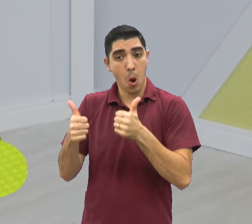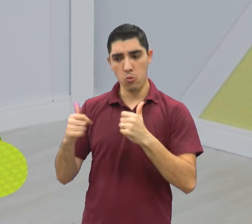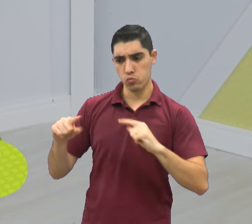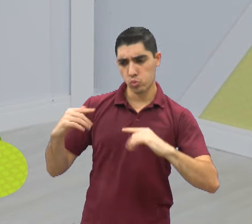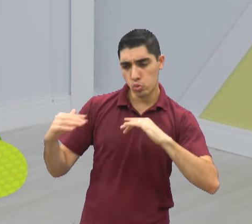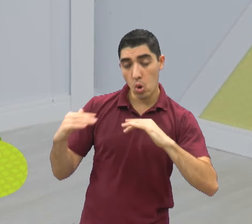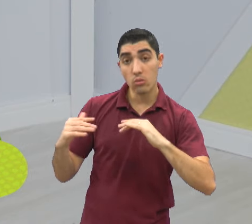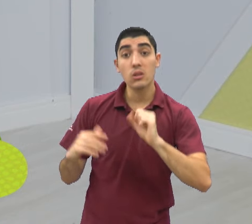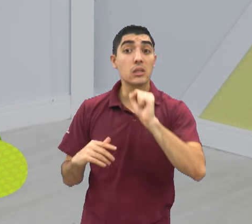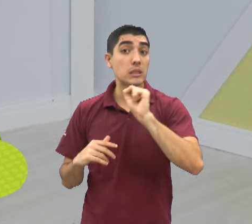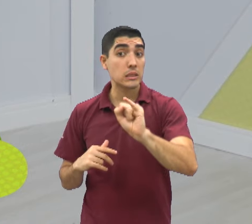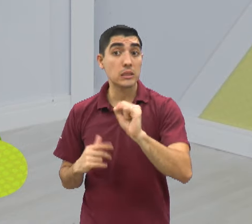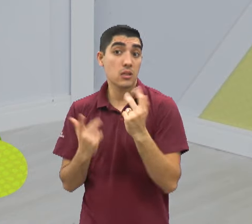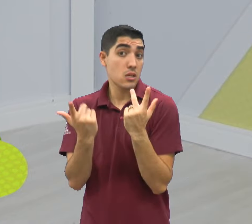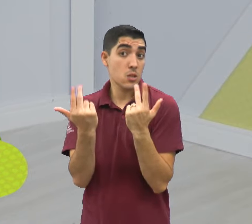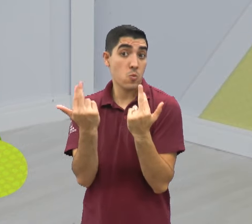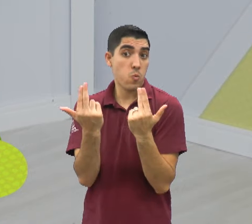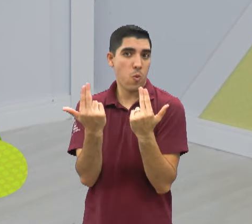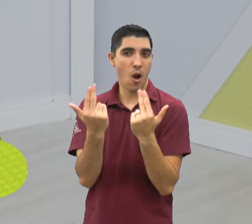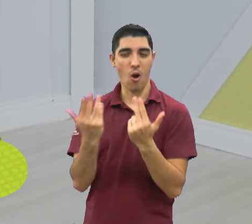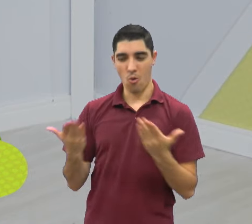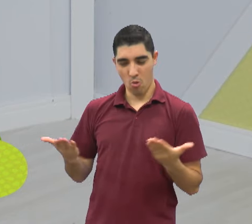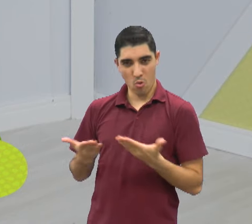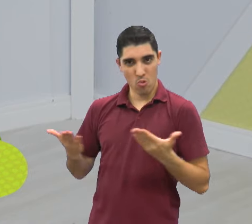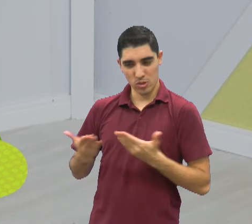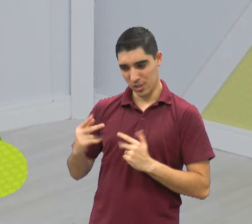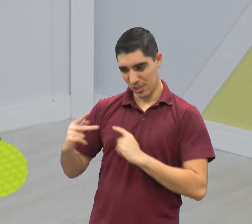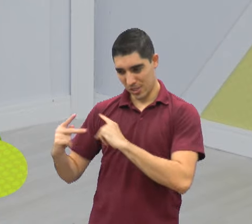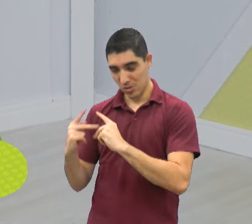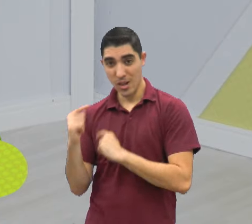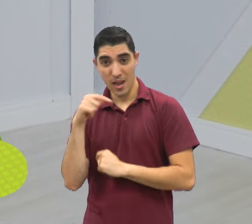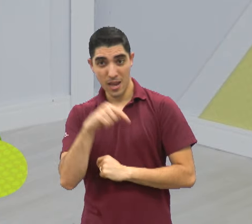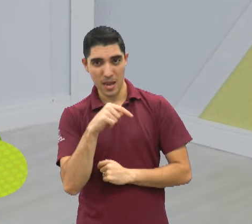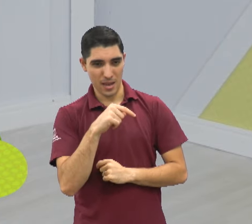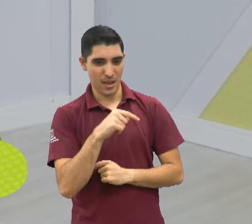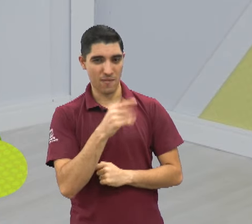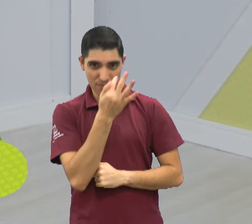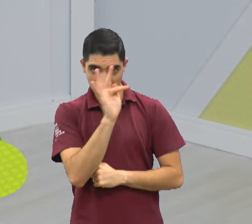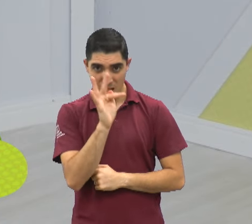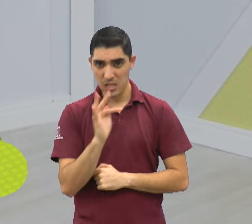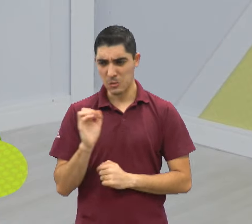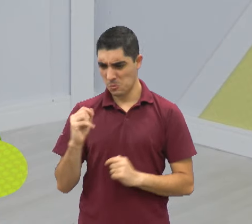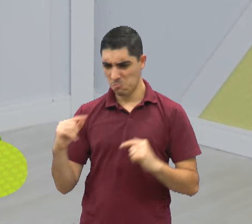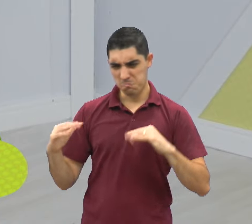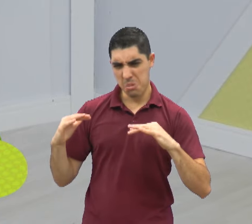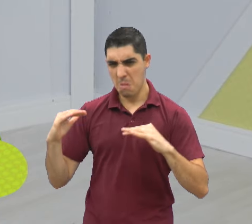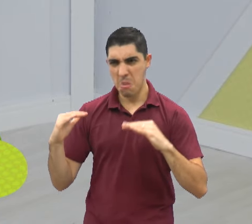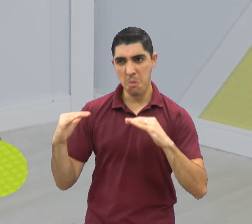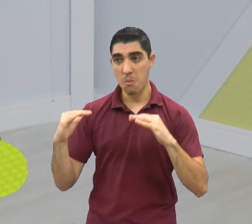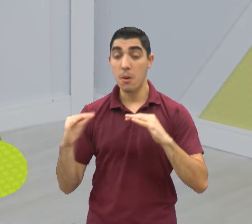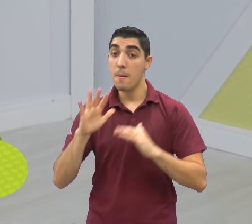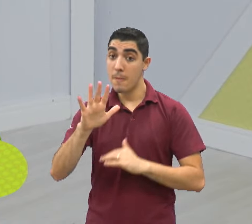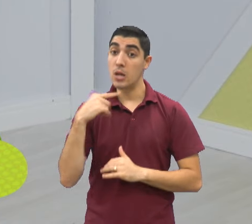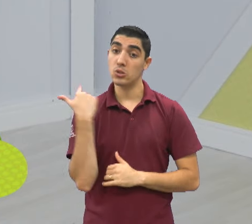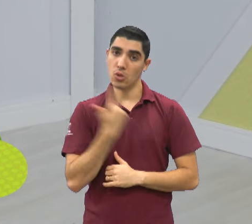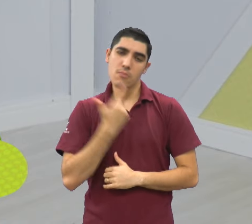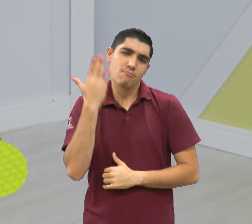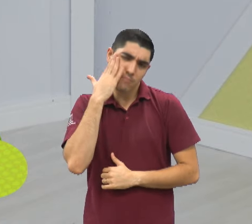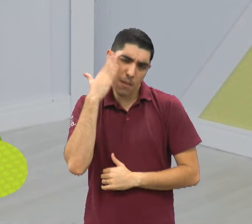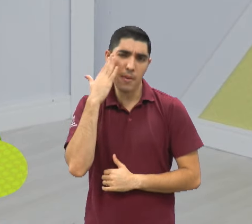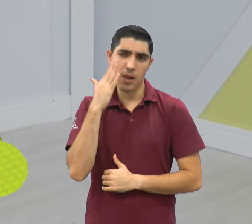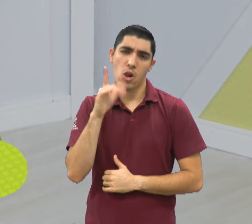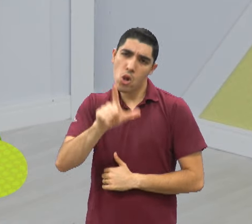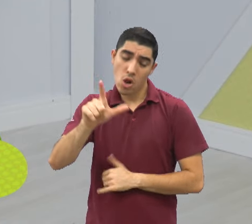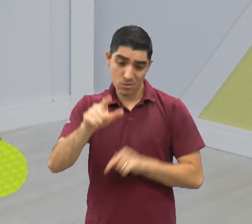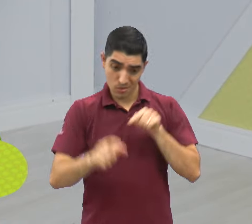contra a equipe de Franca pelo lado do São José, poderemos ter uma final muito equilibrada, mas a gente tem que saber também, individualmente, a equipe de